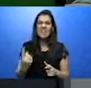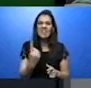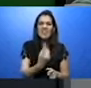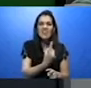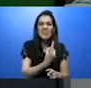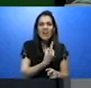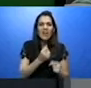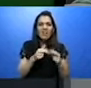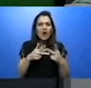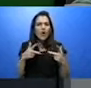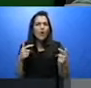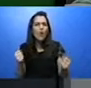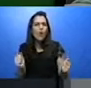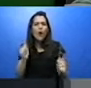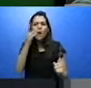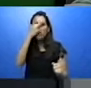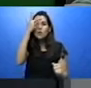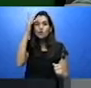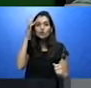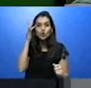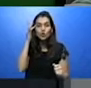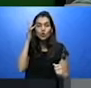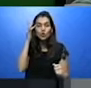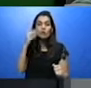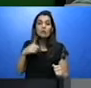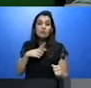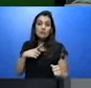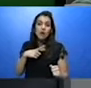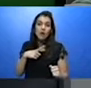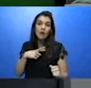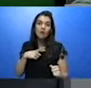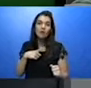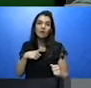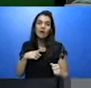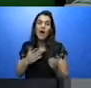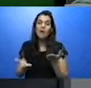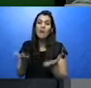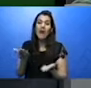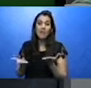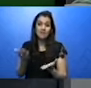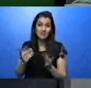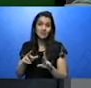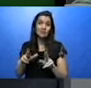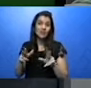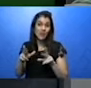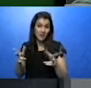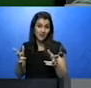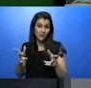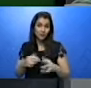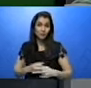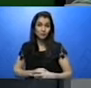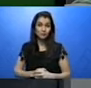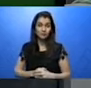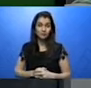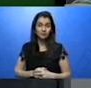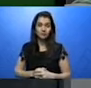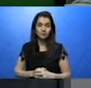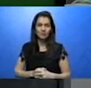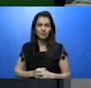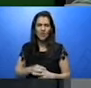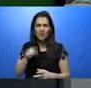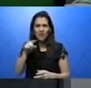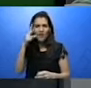de coisa ou pessoas e animais, tem um tipo específico de balança para poder medir, tá bom? Você